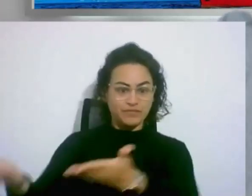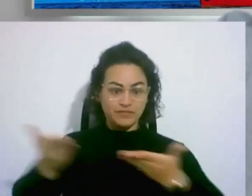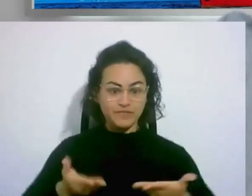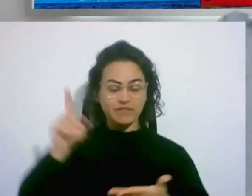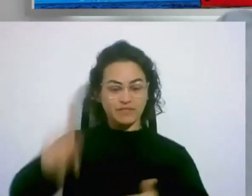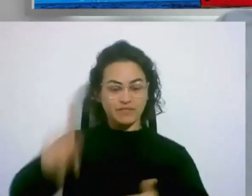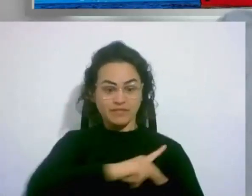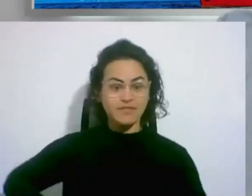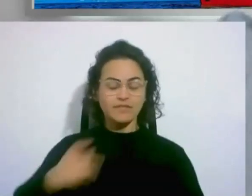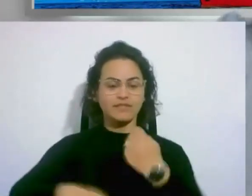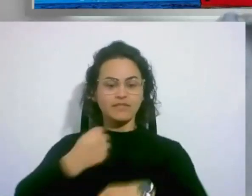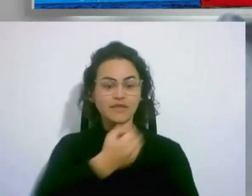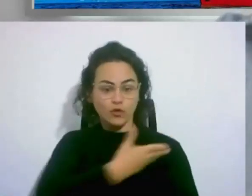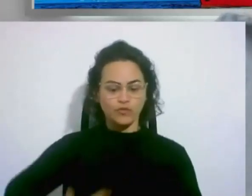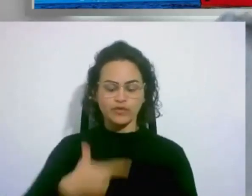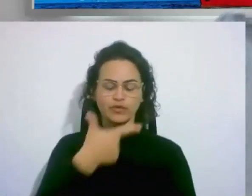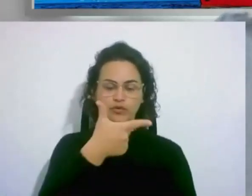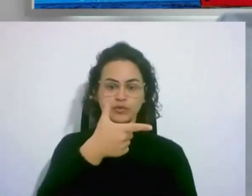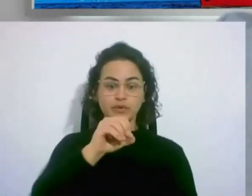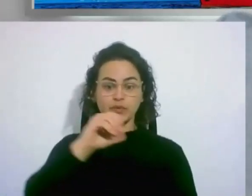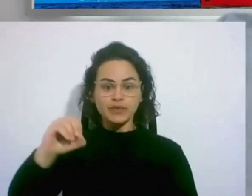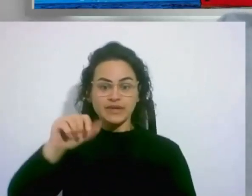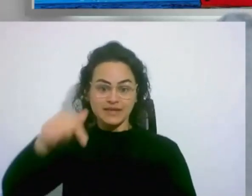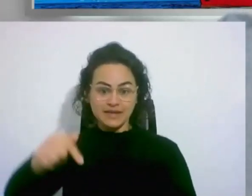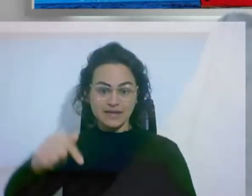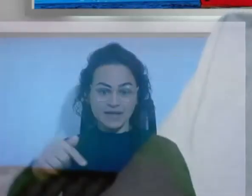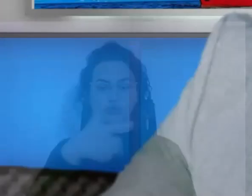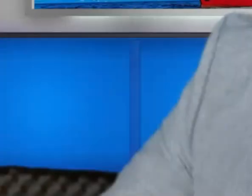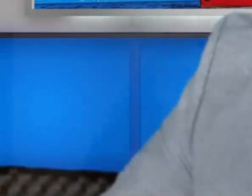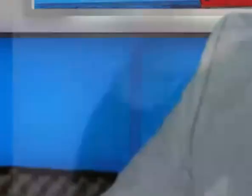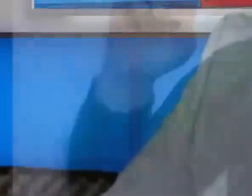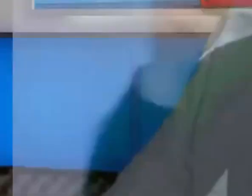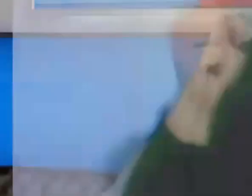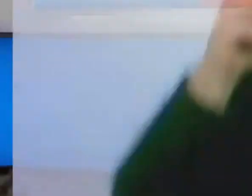2007-2008, Maurício Alves. Boa noite, companheiro.